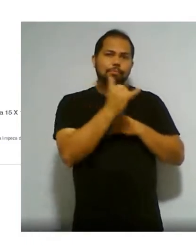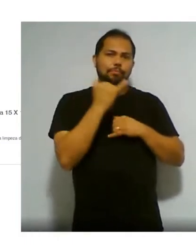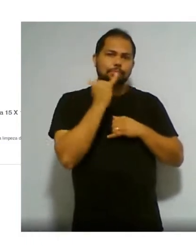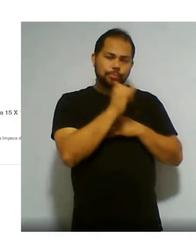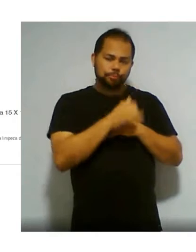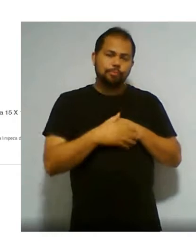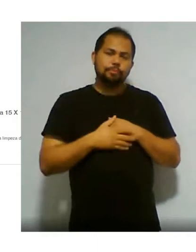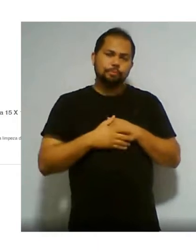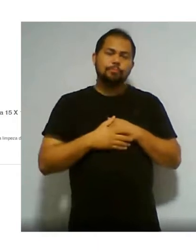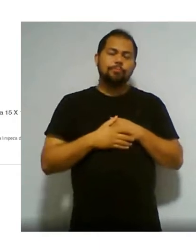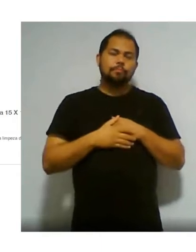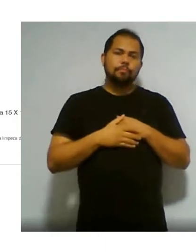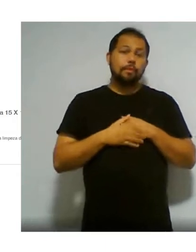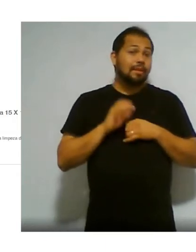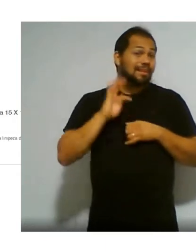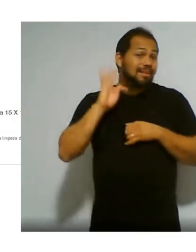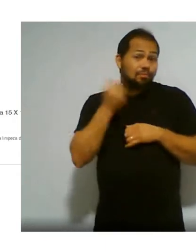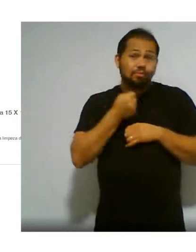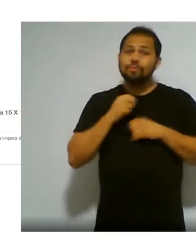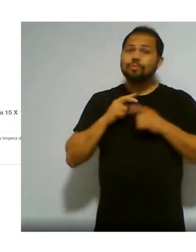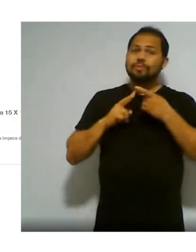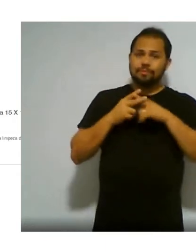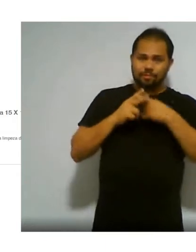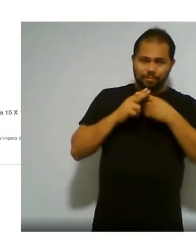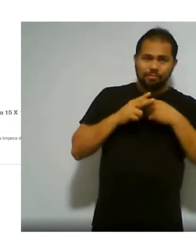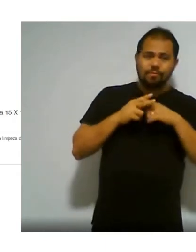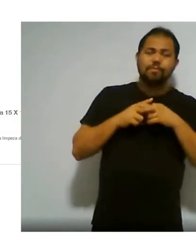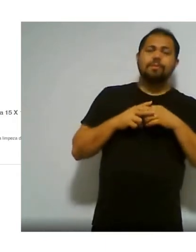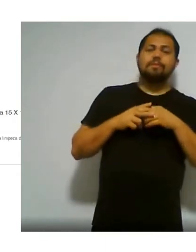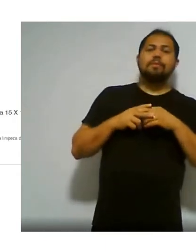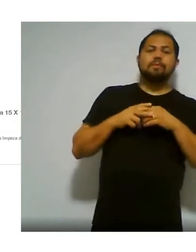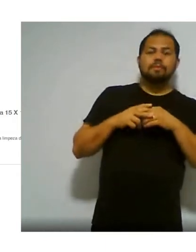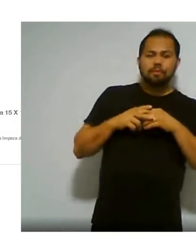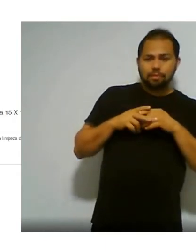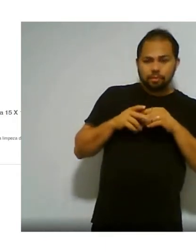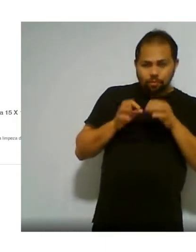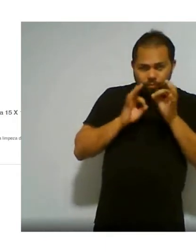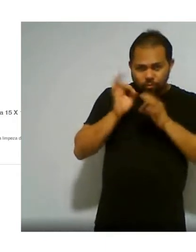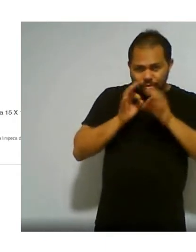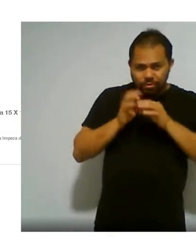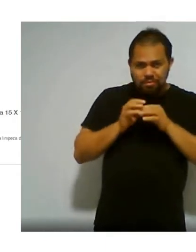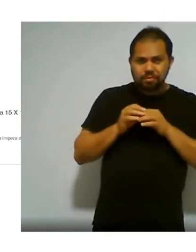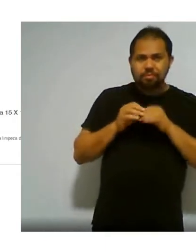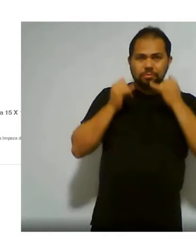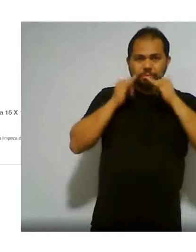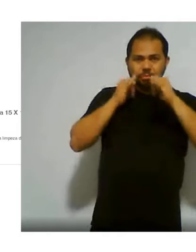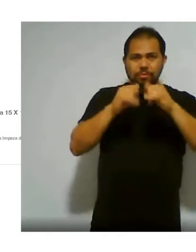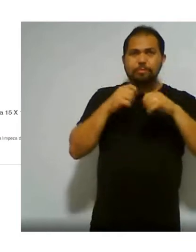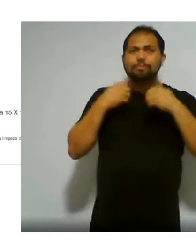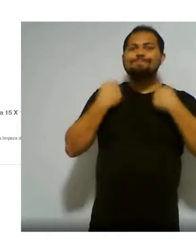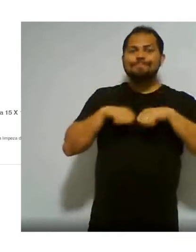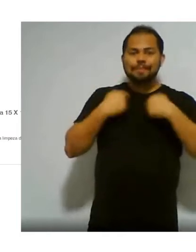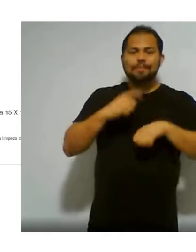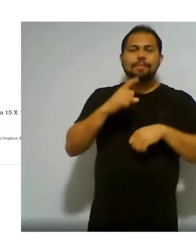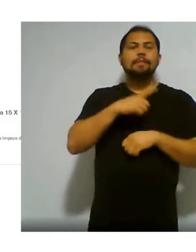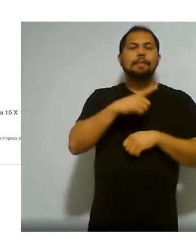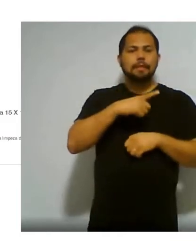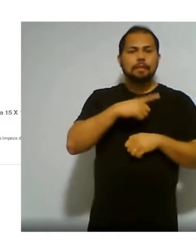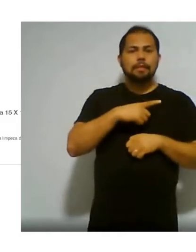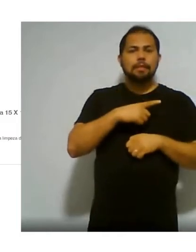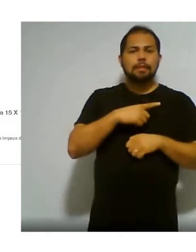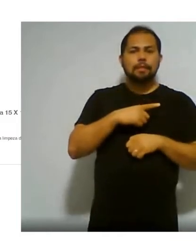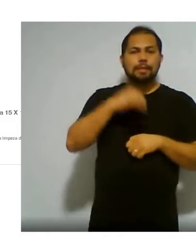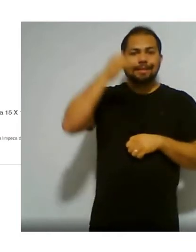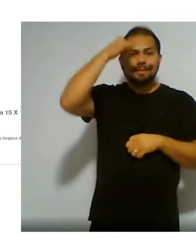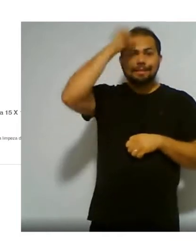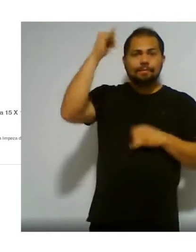que ser anti-estático. Tem que ser um equipamento de manutenção, uma ferramenta de manutenção que não acumule carga elétrica e nem queime